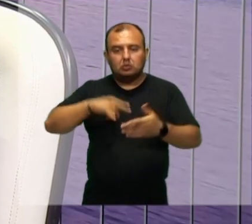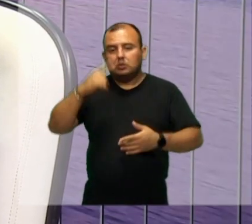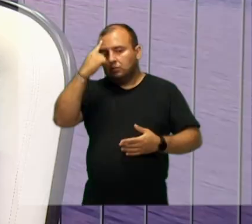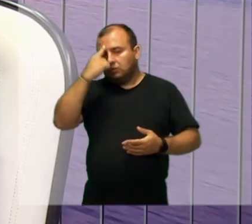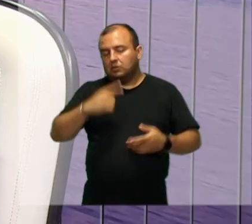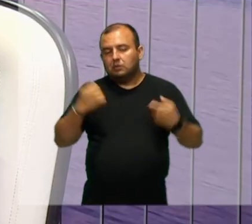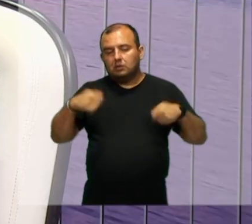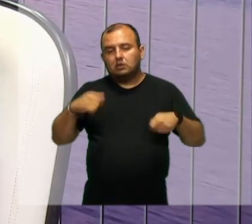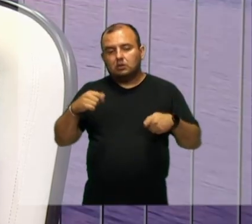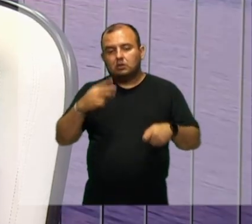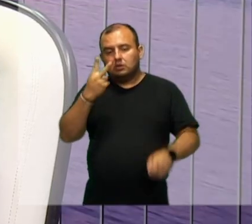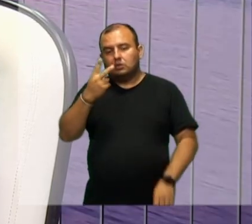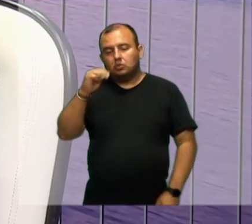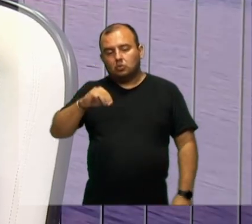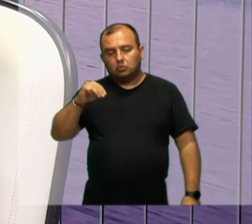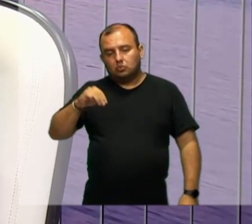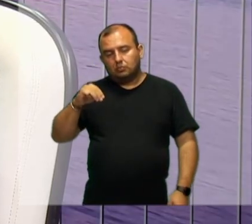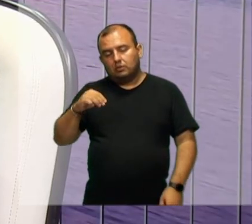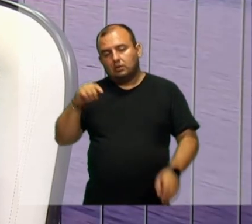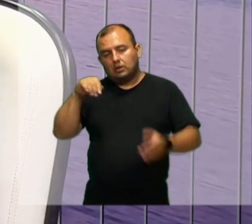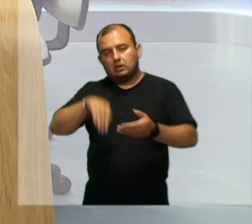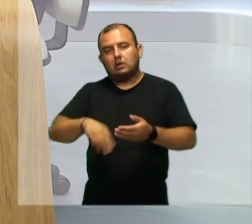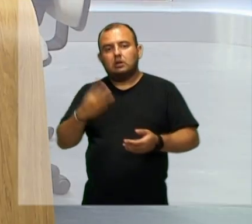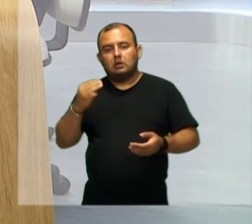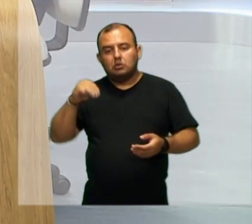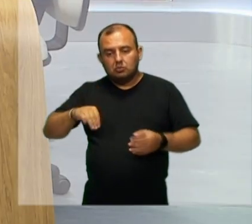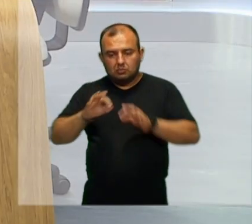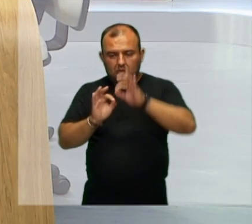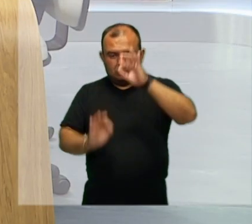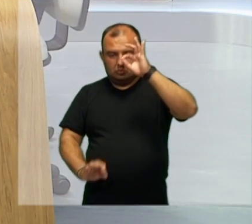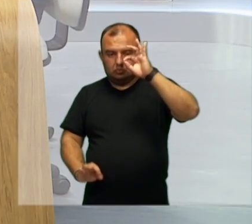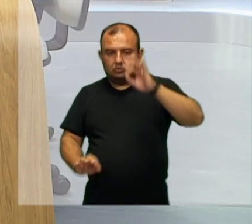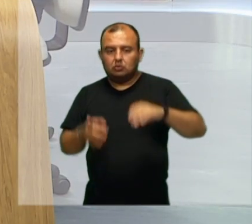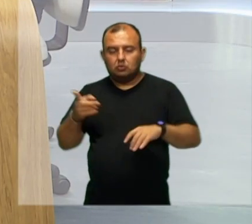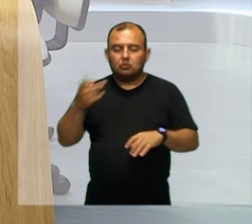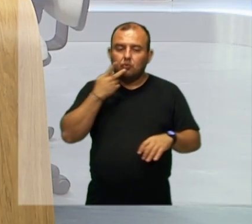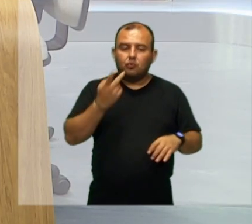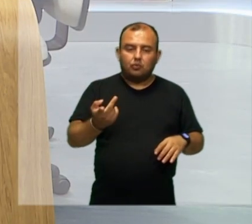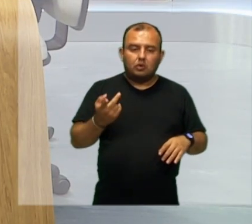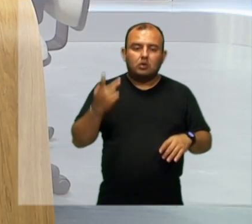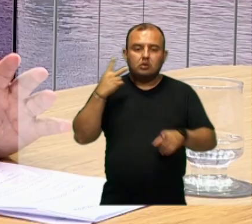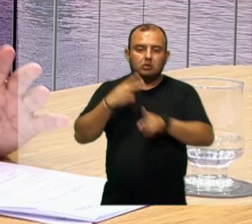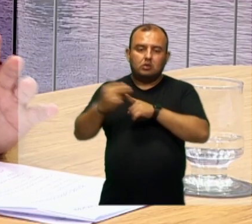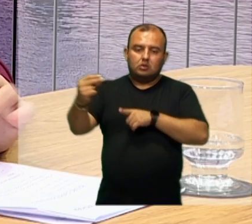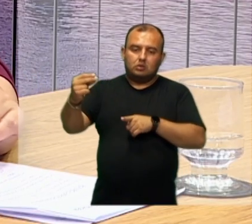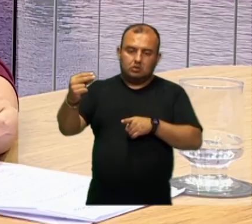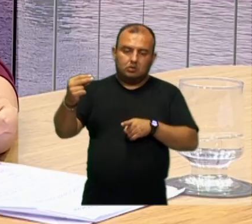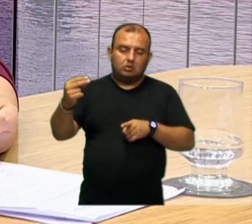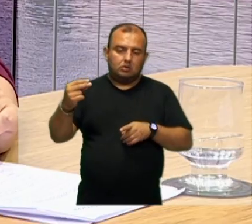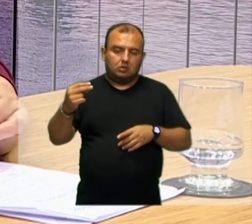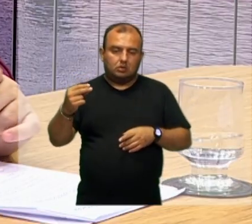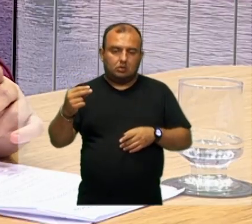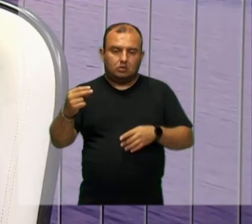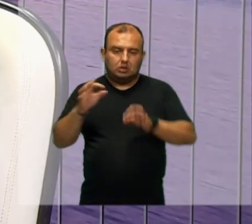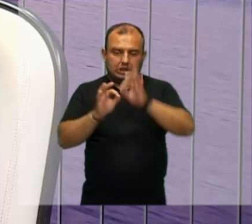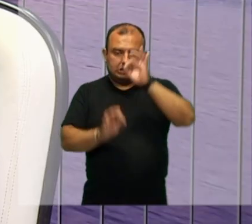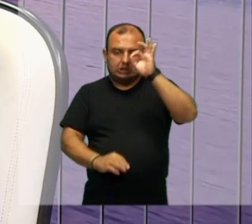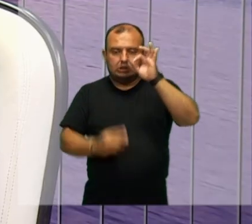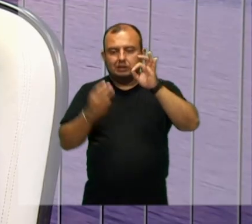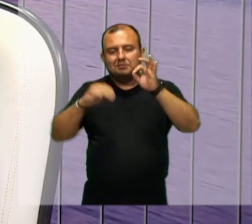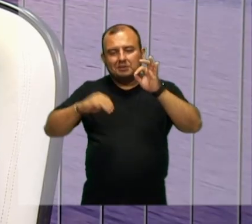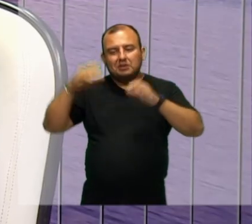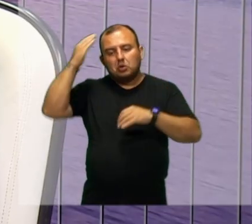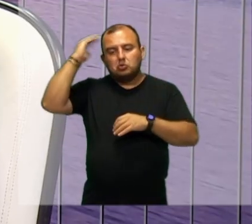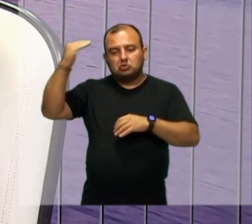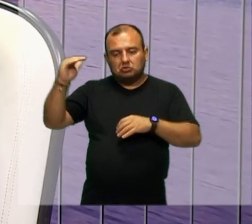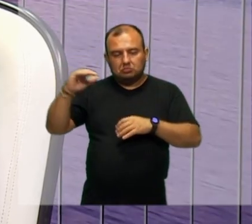tem que ser pelo menos de 2,5 metros a 3 metros. Tu falaste que esse que você acabou de ganhar é 3 metros. 3 metros. Tem